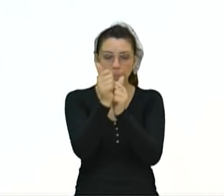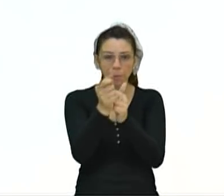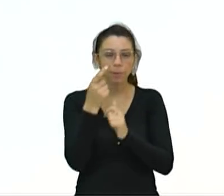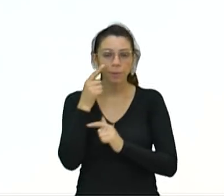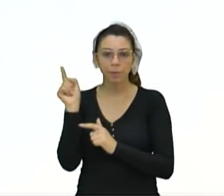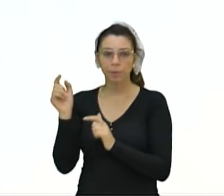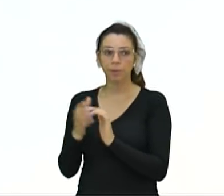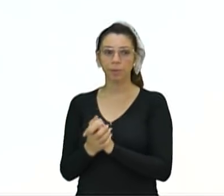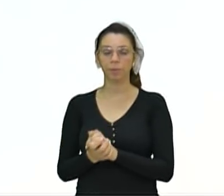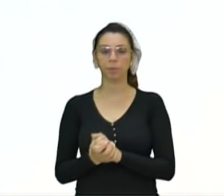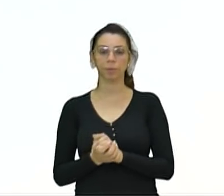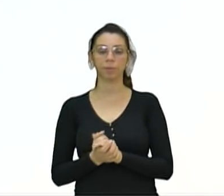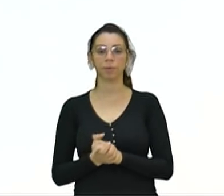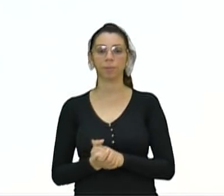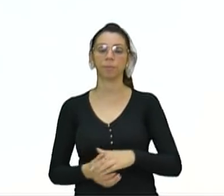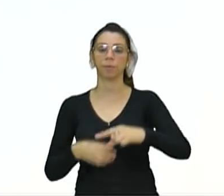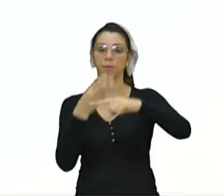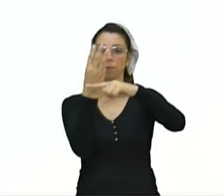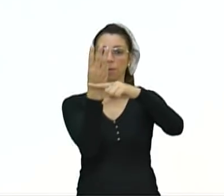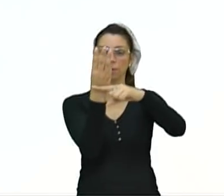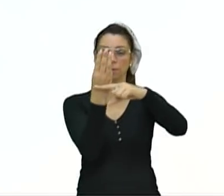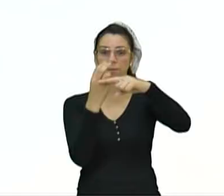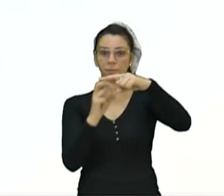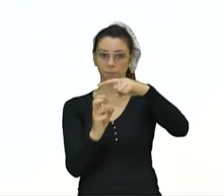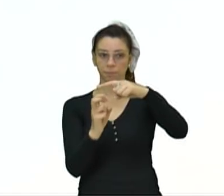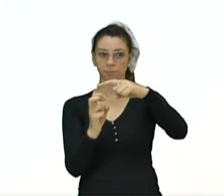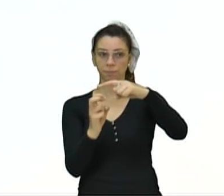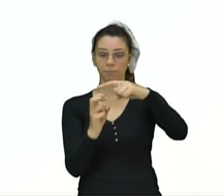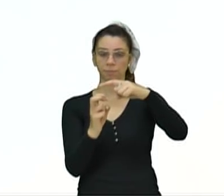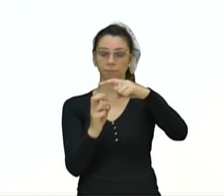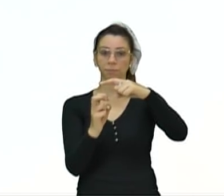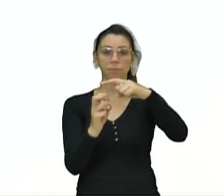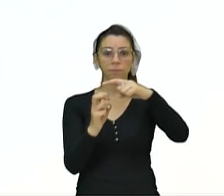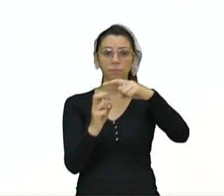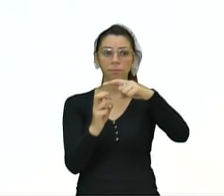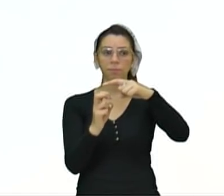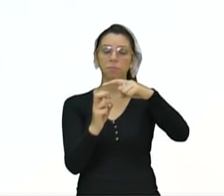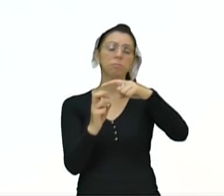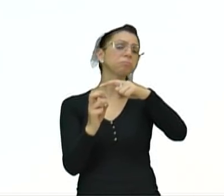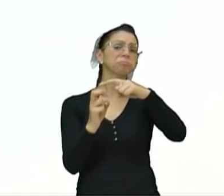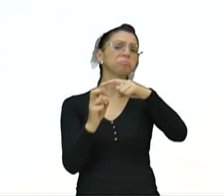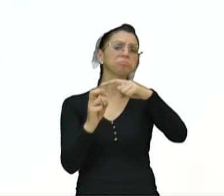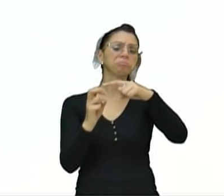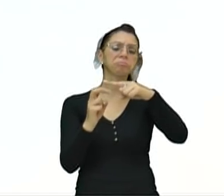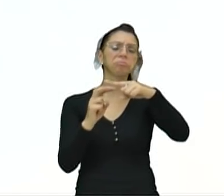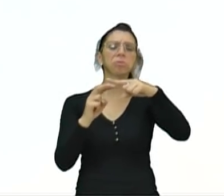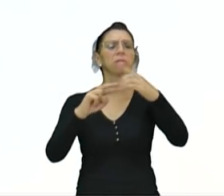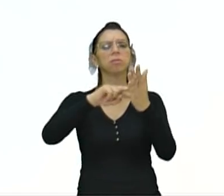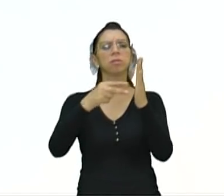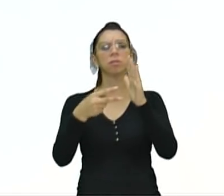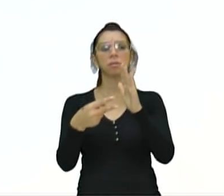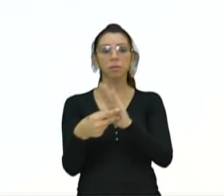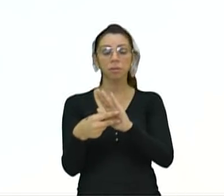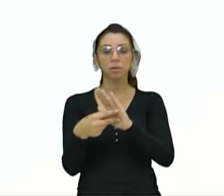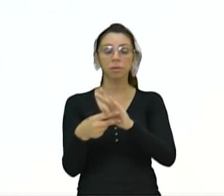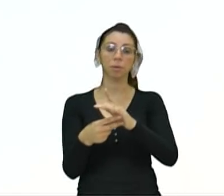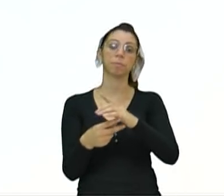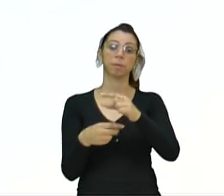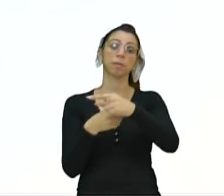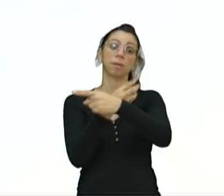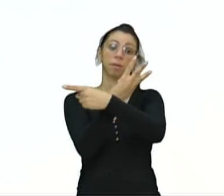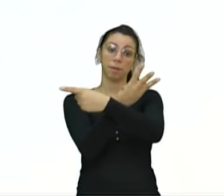professora. 3/5, tá? Então, o que isso significa? 3/5, 3 dividido por